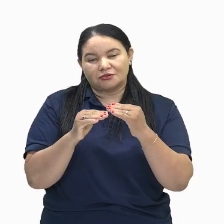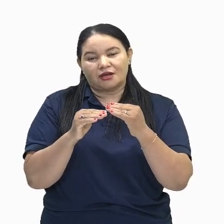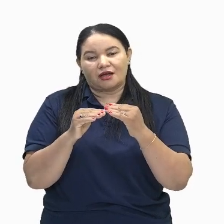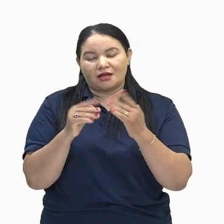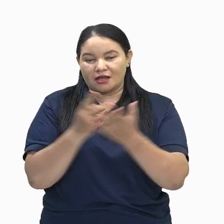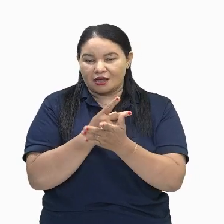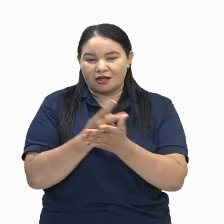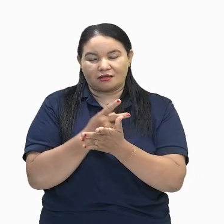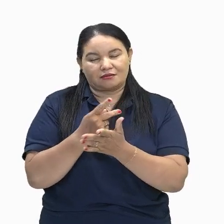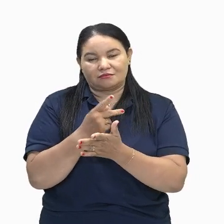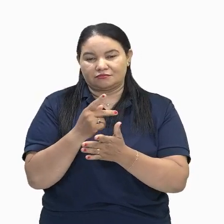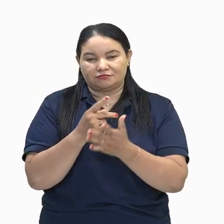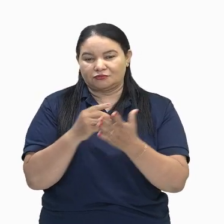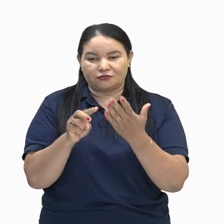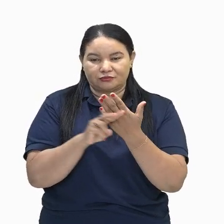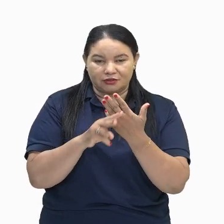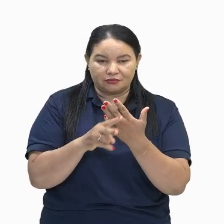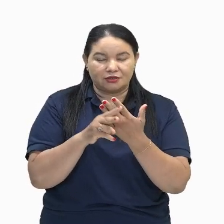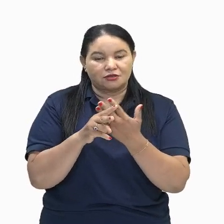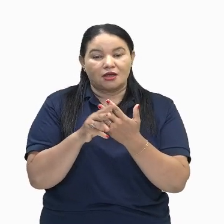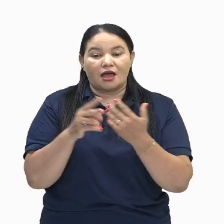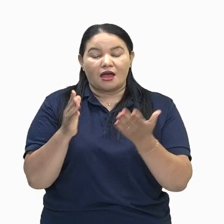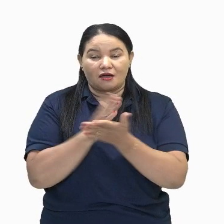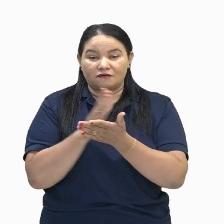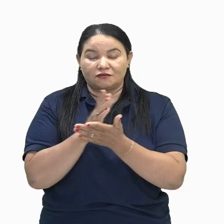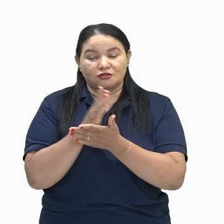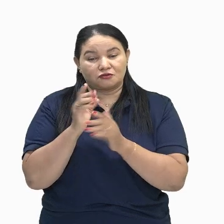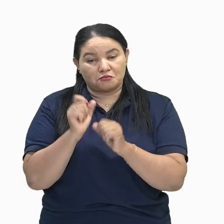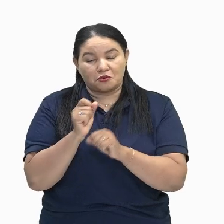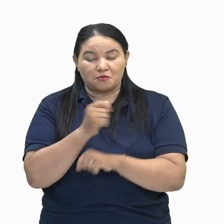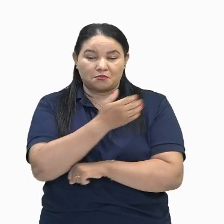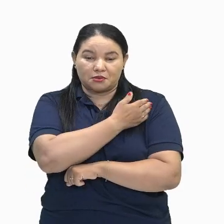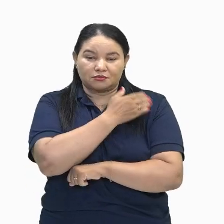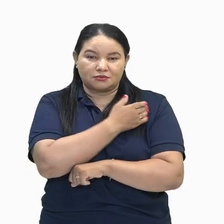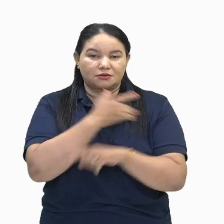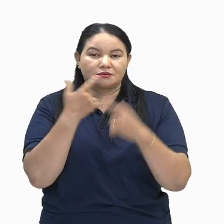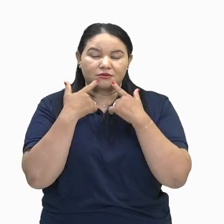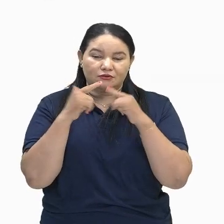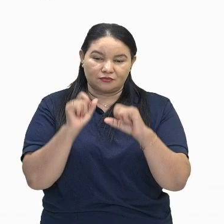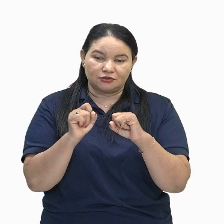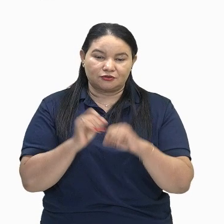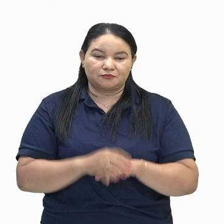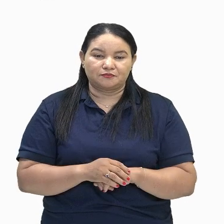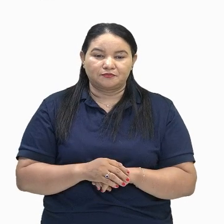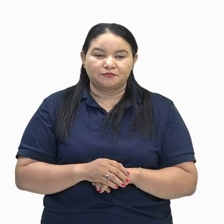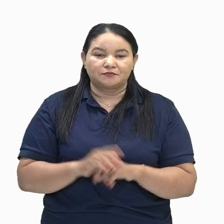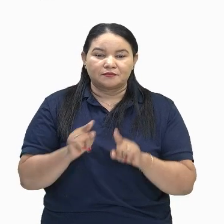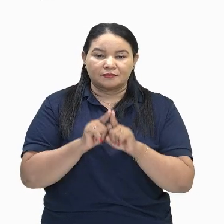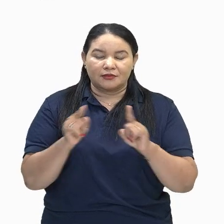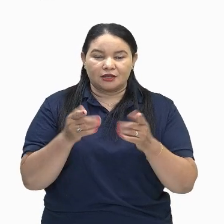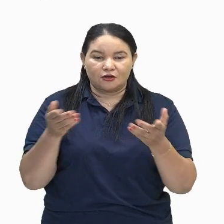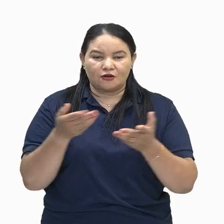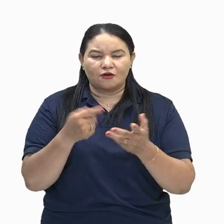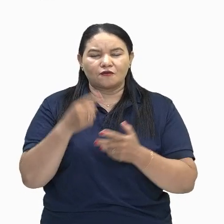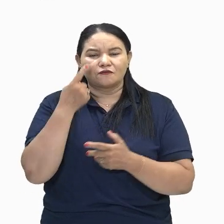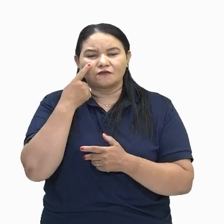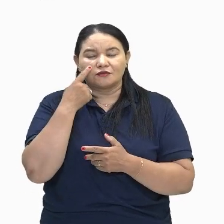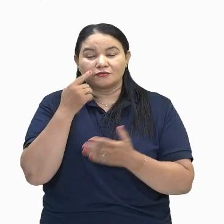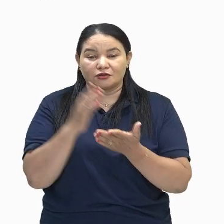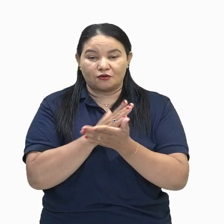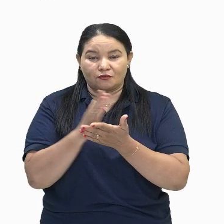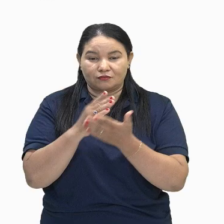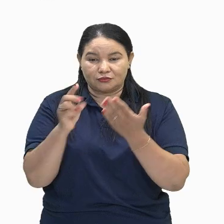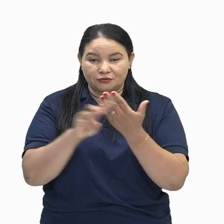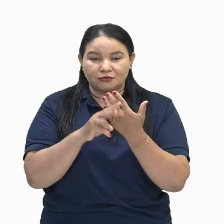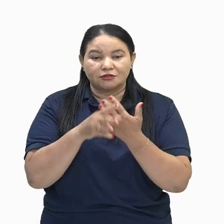por consequência, ser vítimas do preconceito linguístico. Então, quais são as consequências que